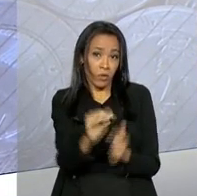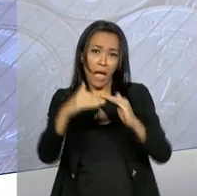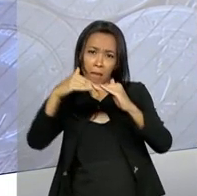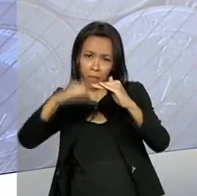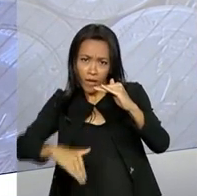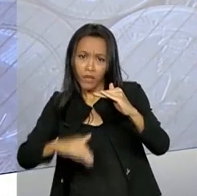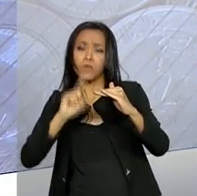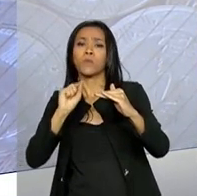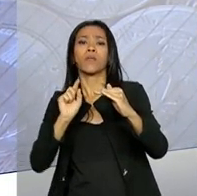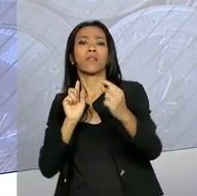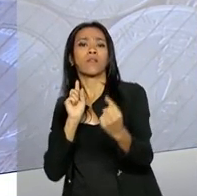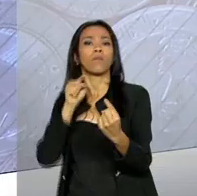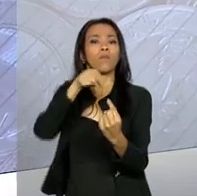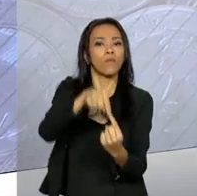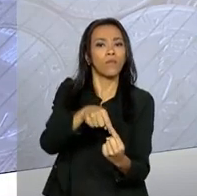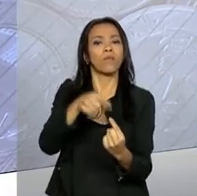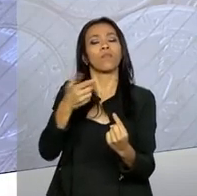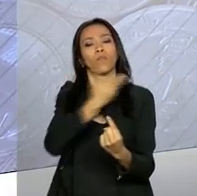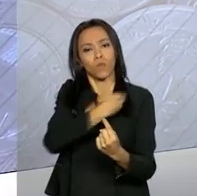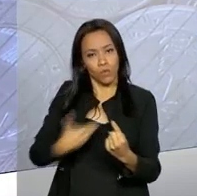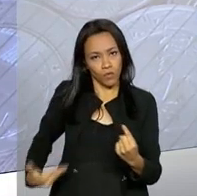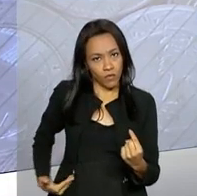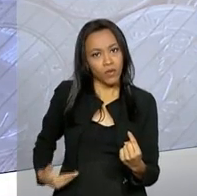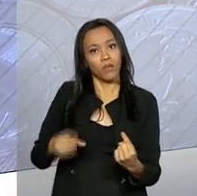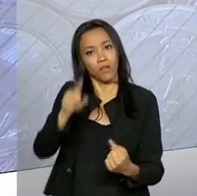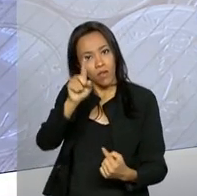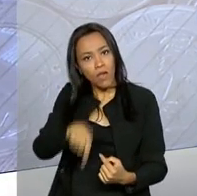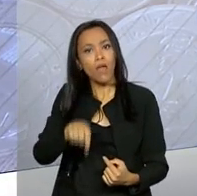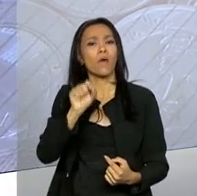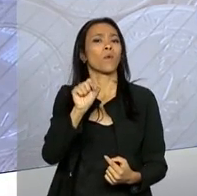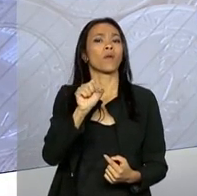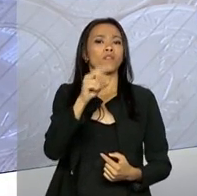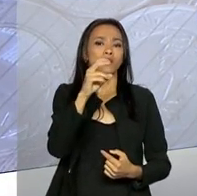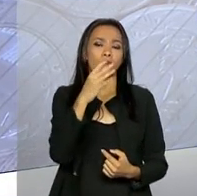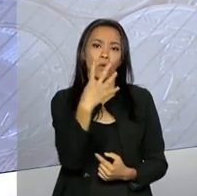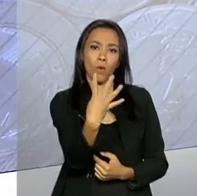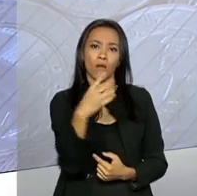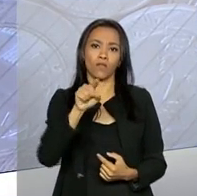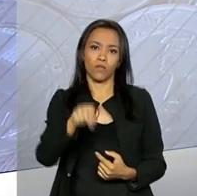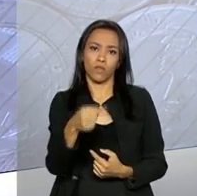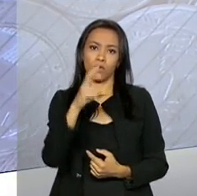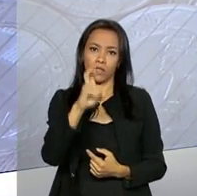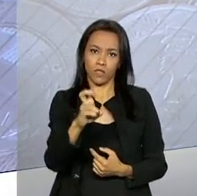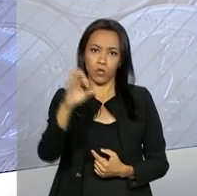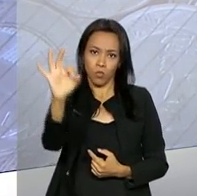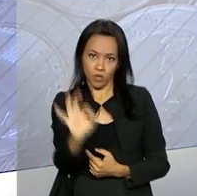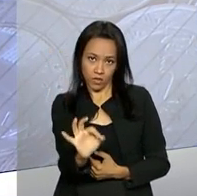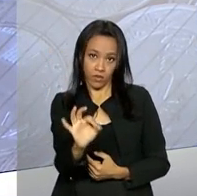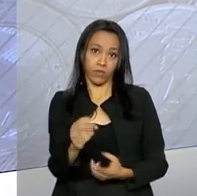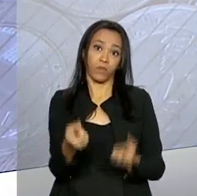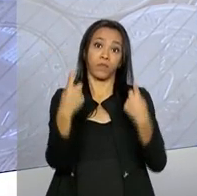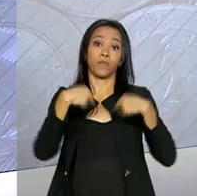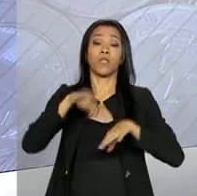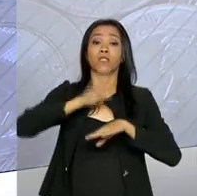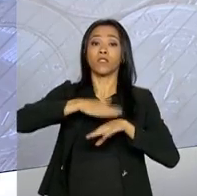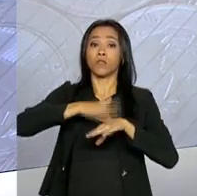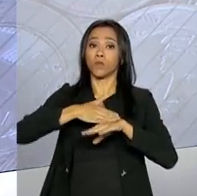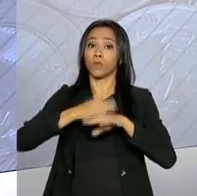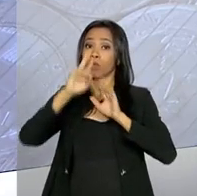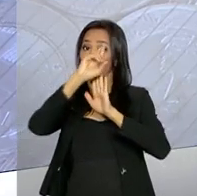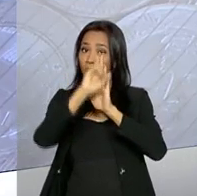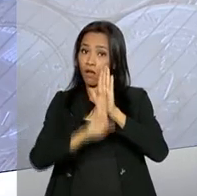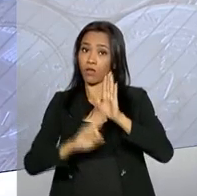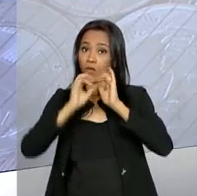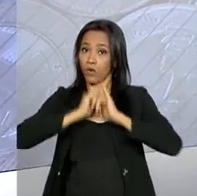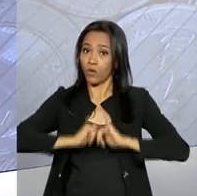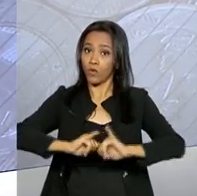portanto da meta do centro da meta do governo que é de 4 e meio por cento o segundo boletim focus do